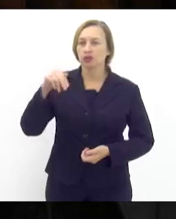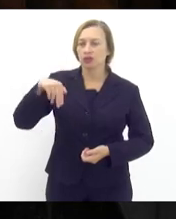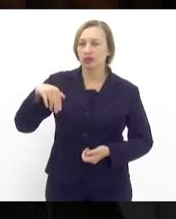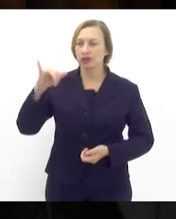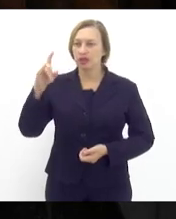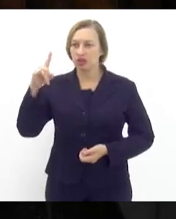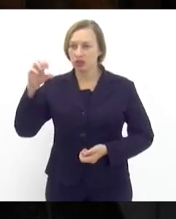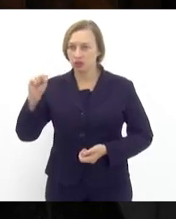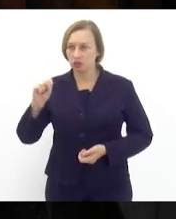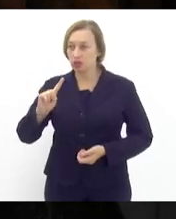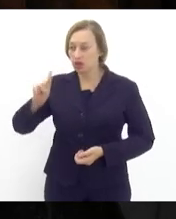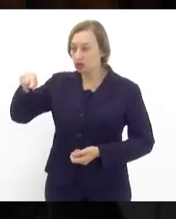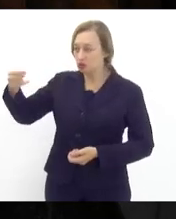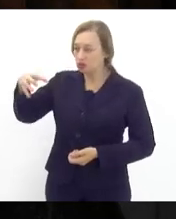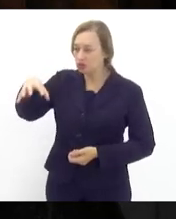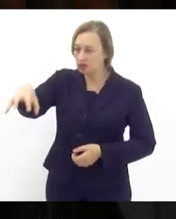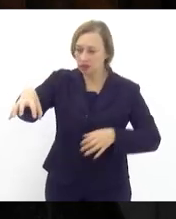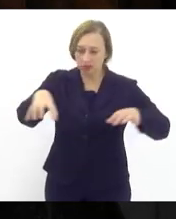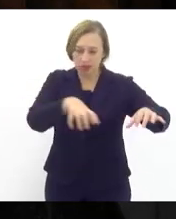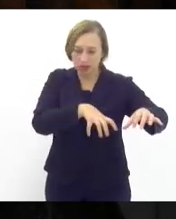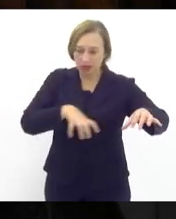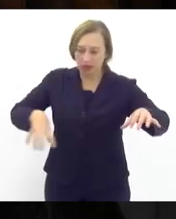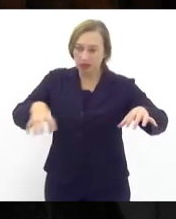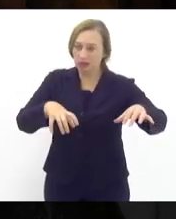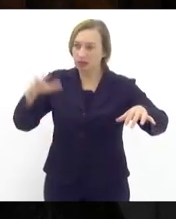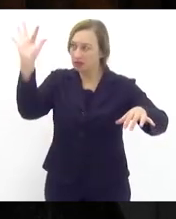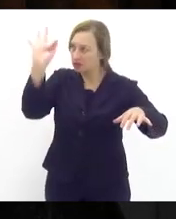as outras unidades federativas